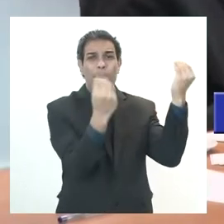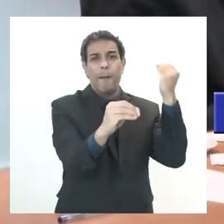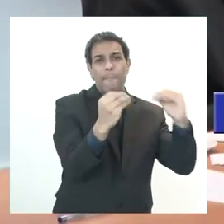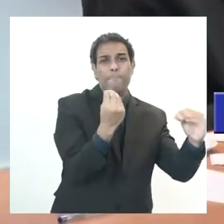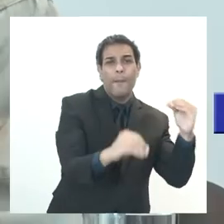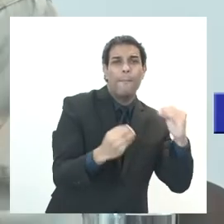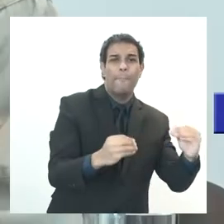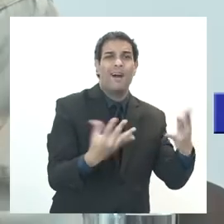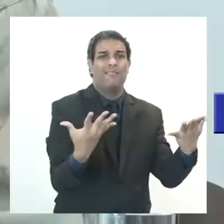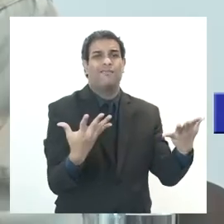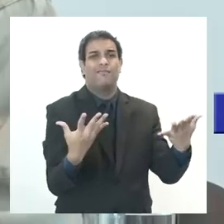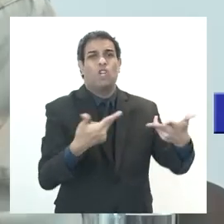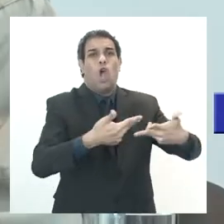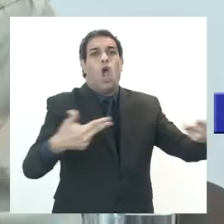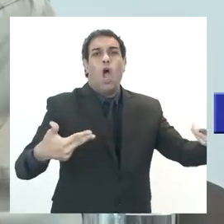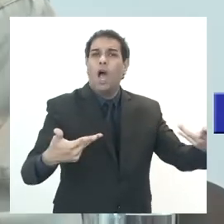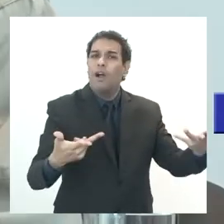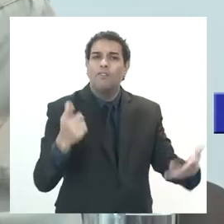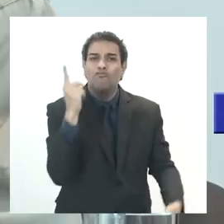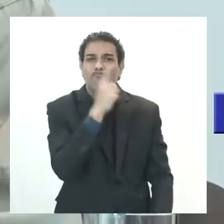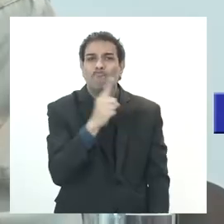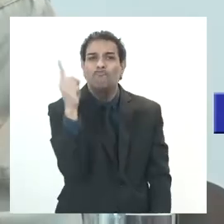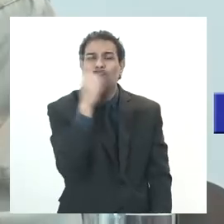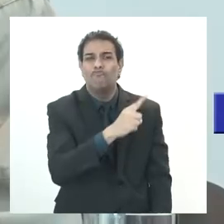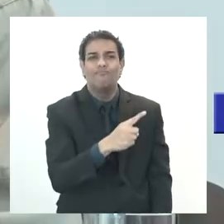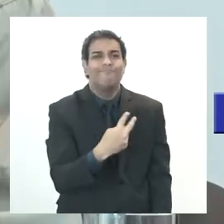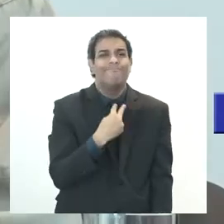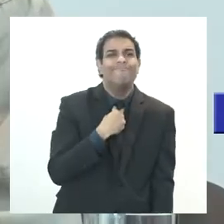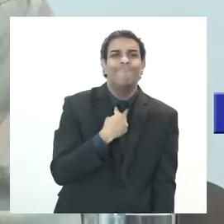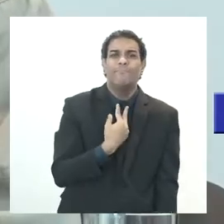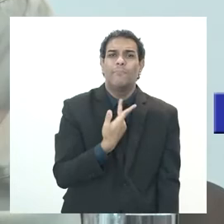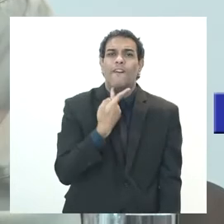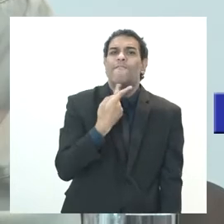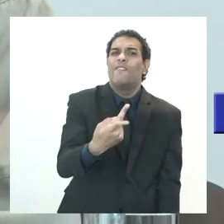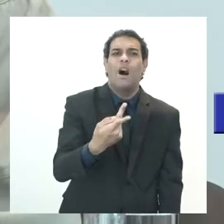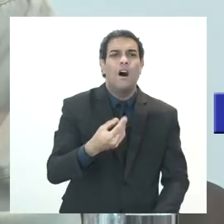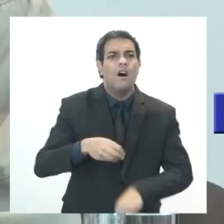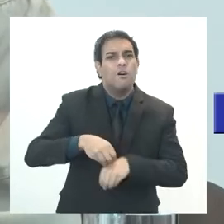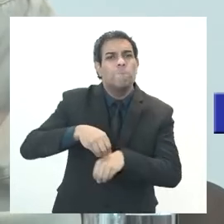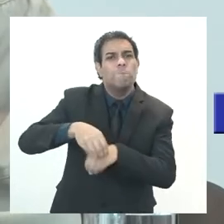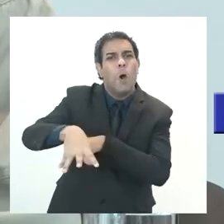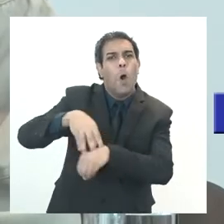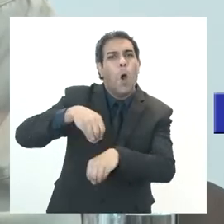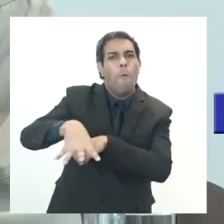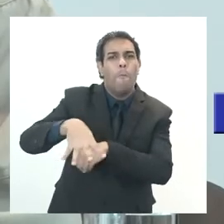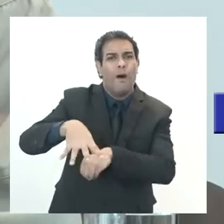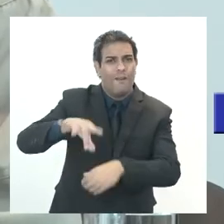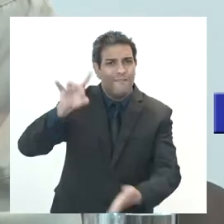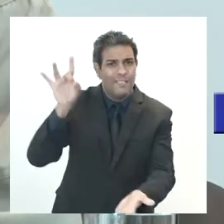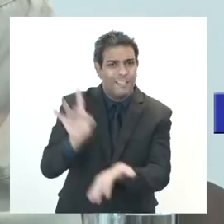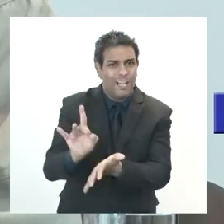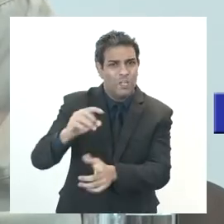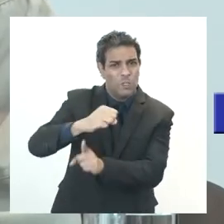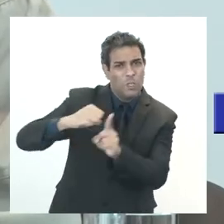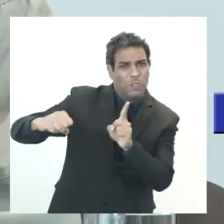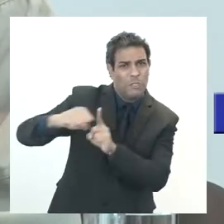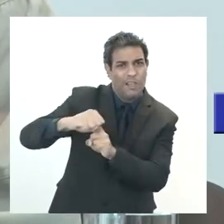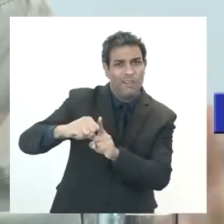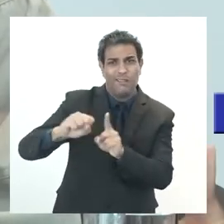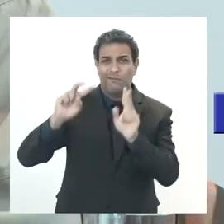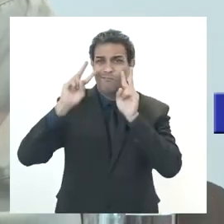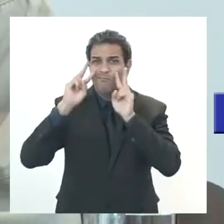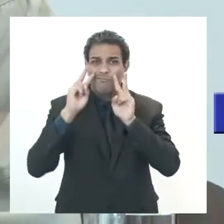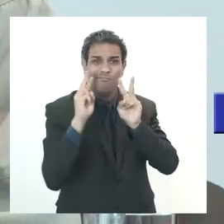de uma forma enviesada e equivocada e não passa a verdade para a sociedade e muita das vezes a